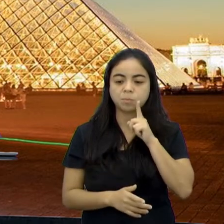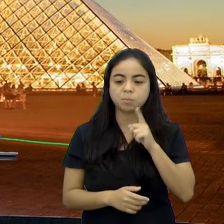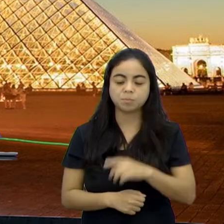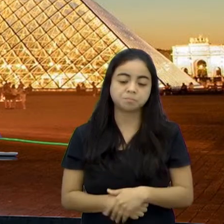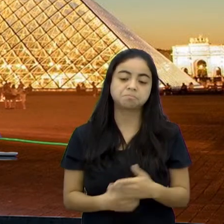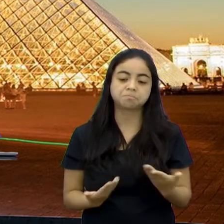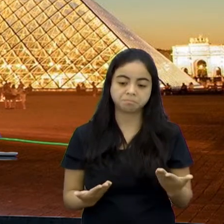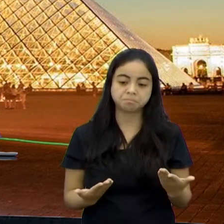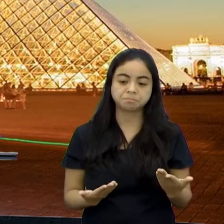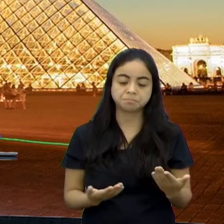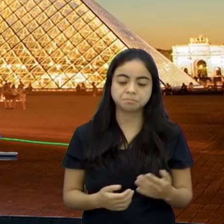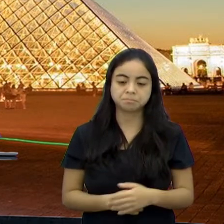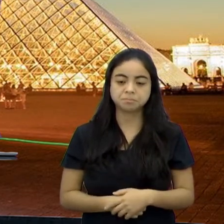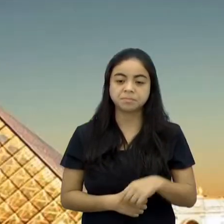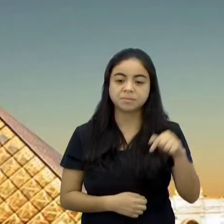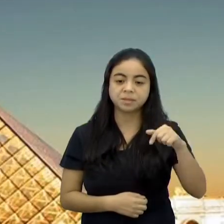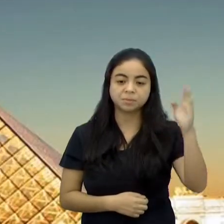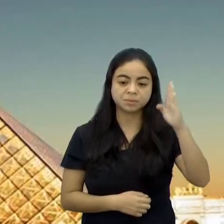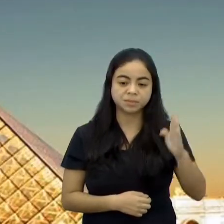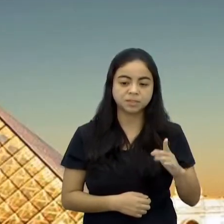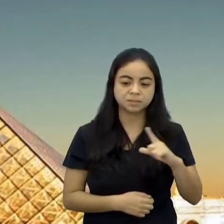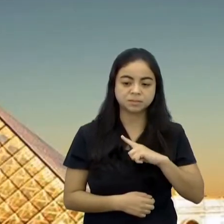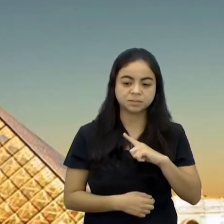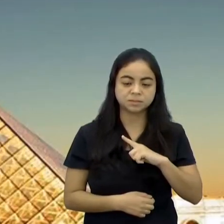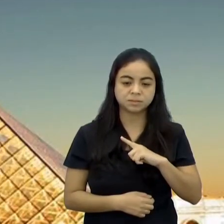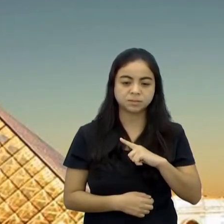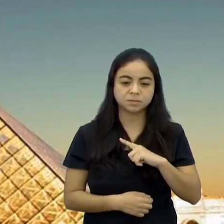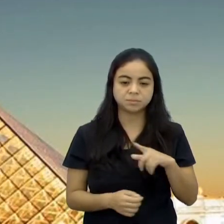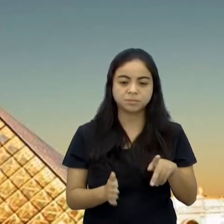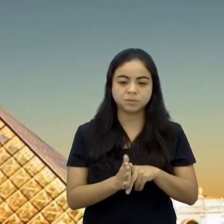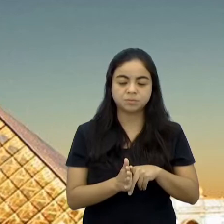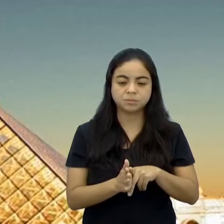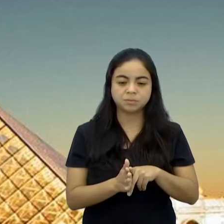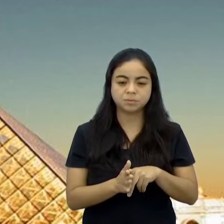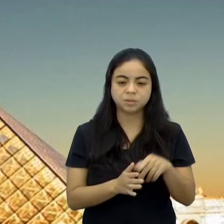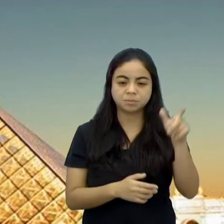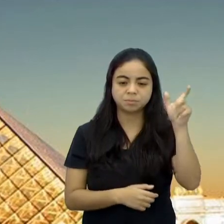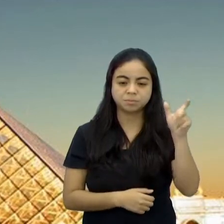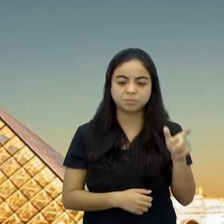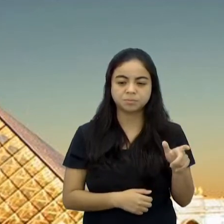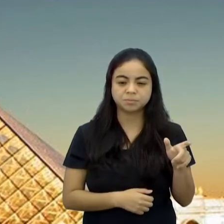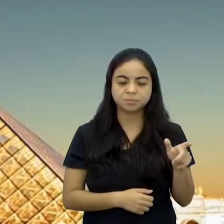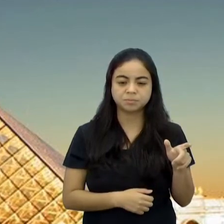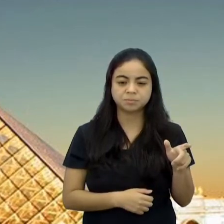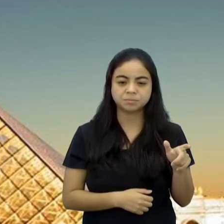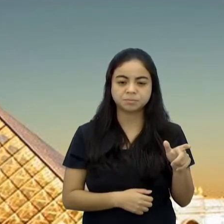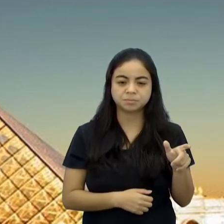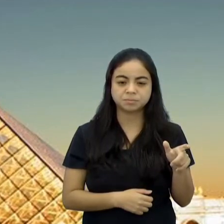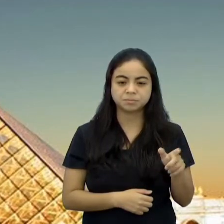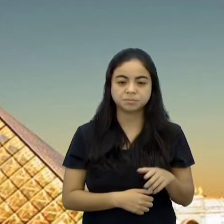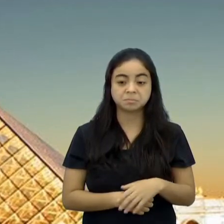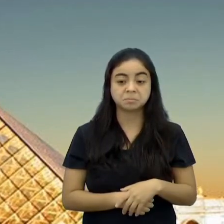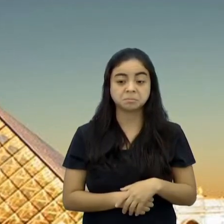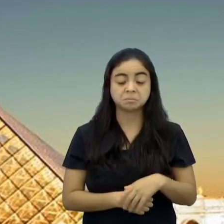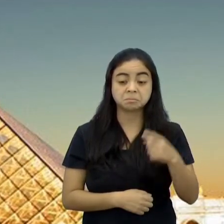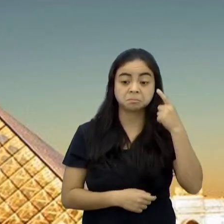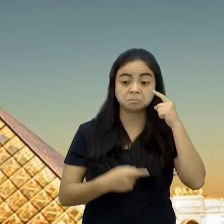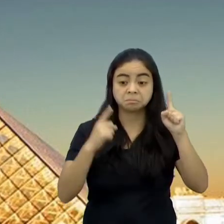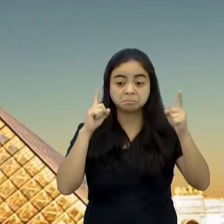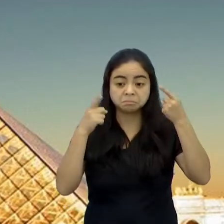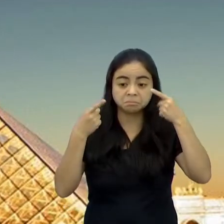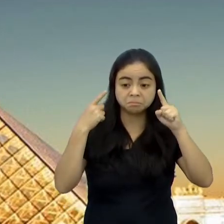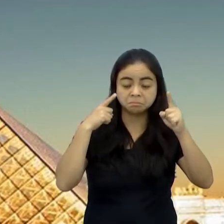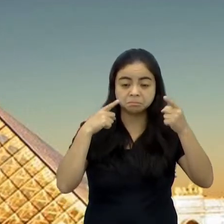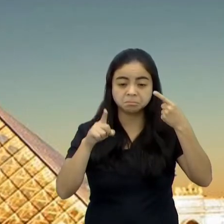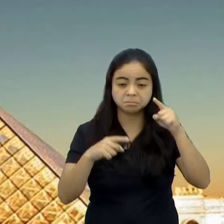Estados Unidos fez muito sucesso. Aqui no Brasil tem aquele outro, daquela personagem, né, com aquela pirâmide, aquele cara olhando assim, né, cheio de dúvida, né? Eu não